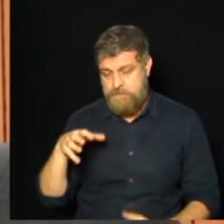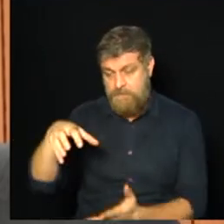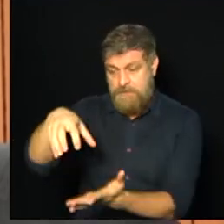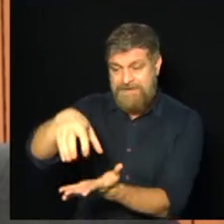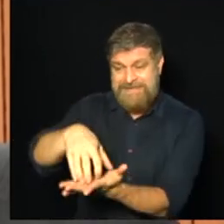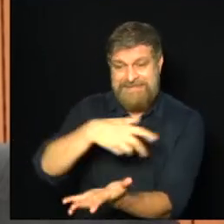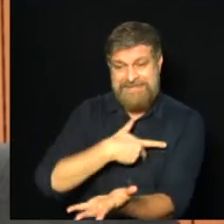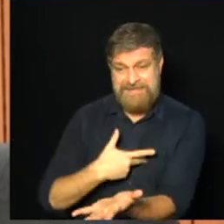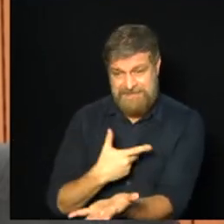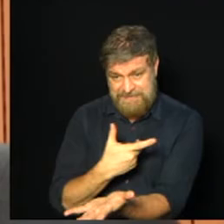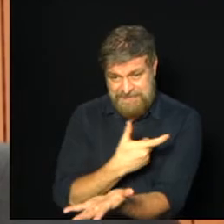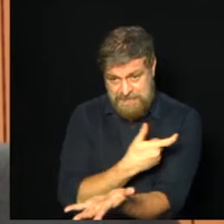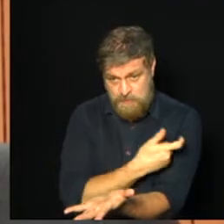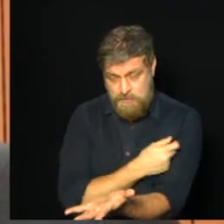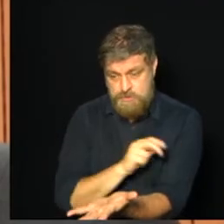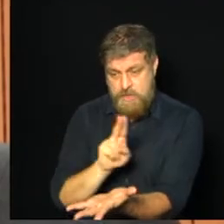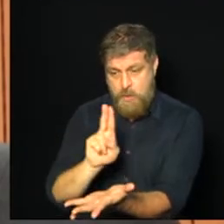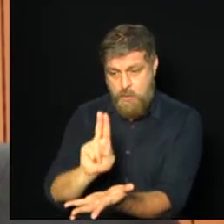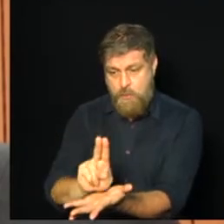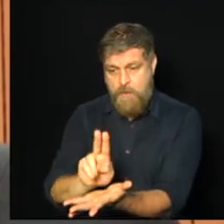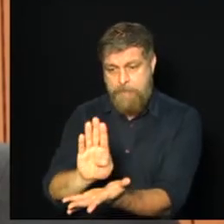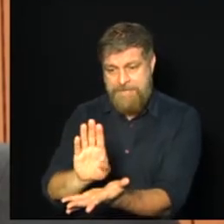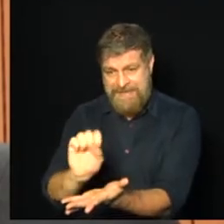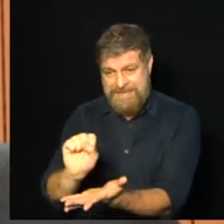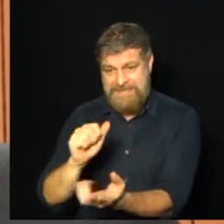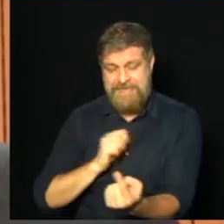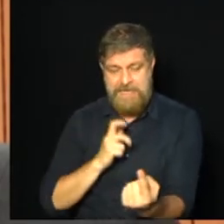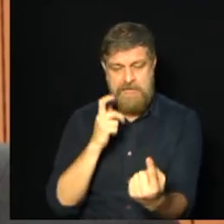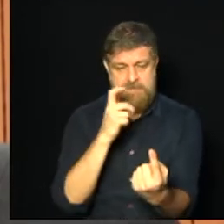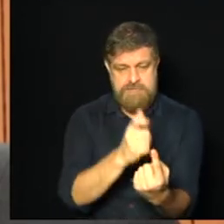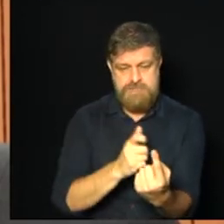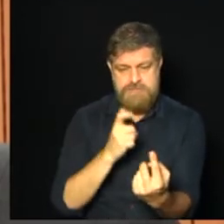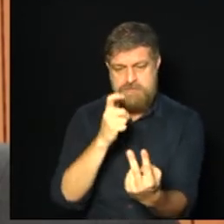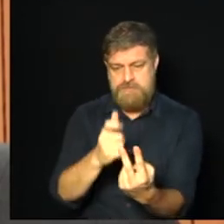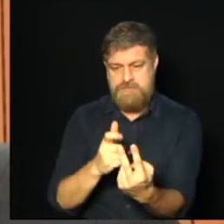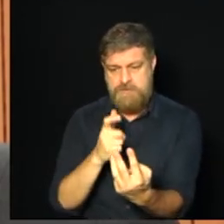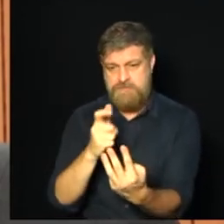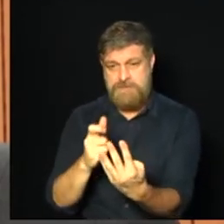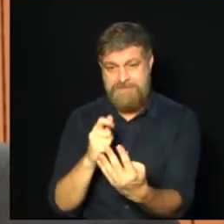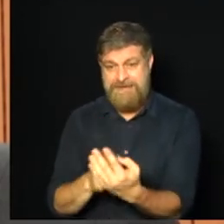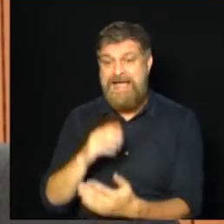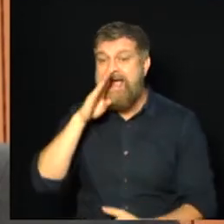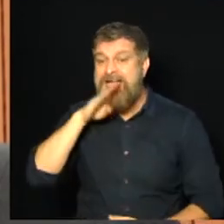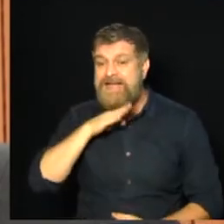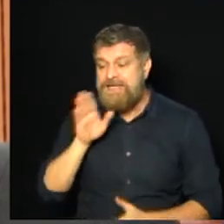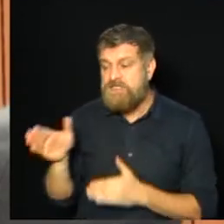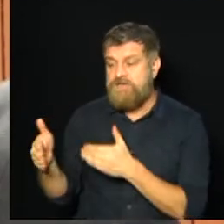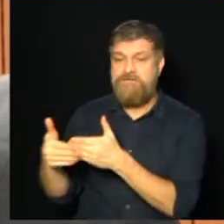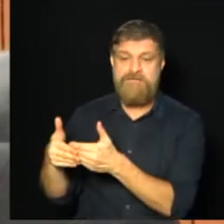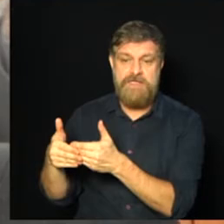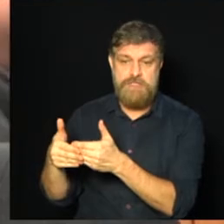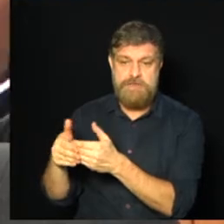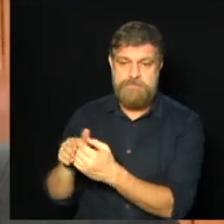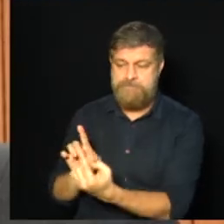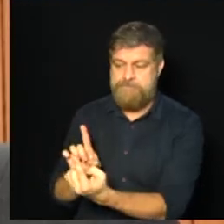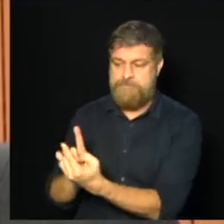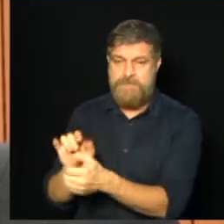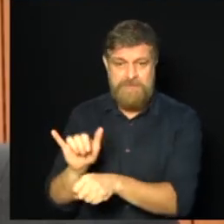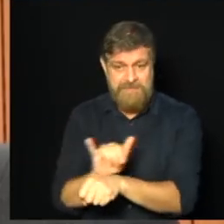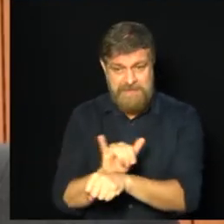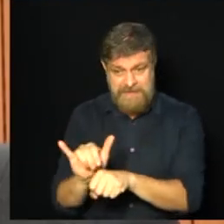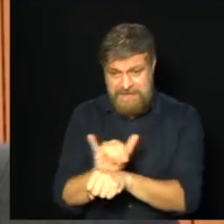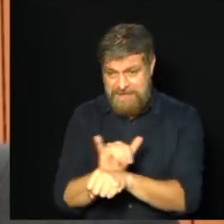hoje, pela vacinação, ela está fechando o período da tarde para atendimento. Foi uma estratégia para